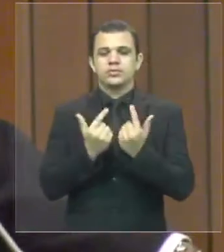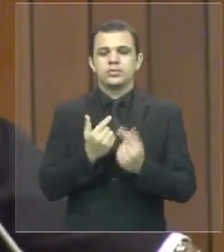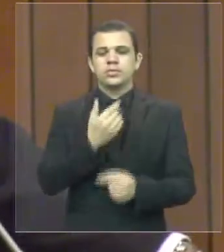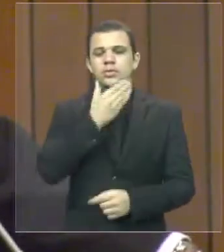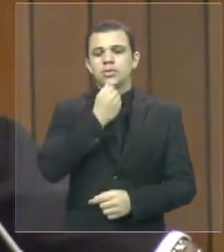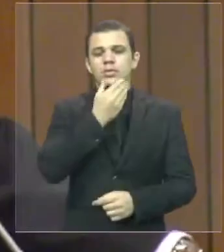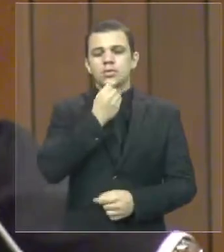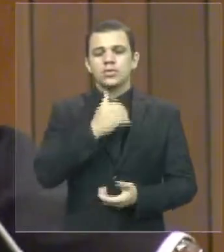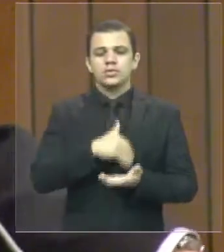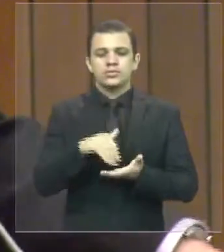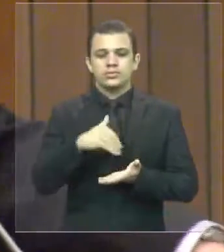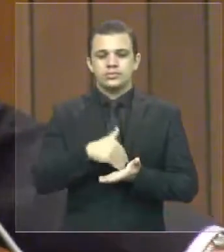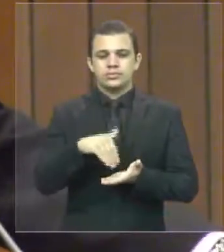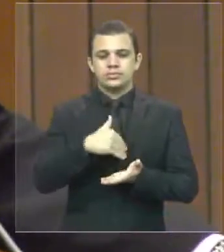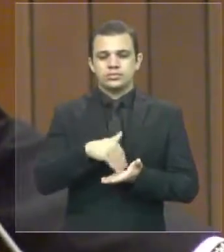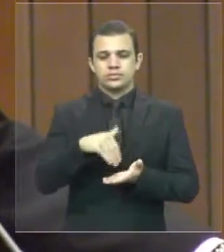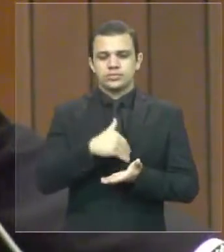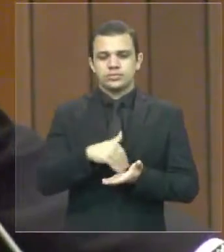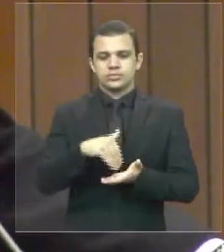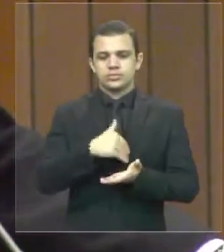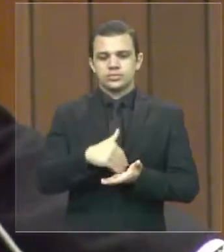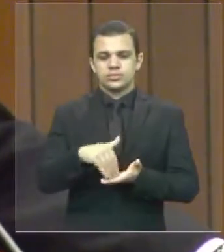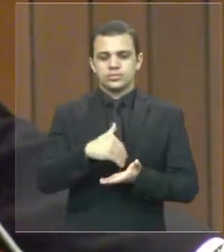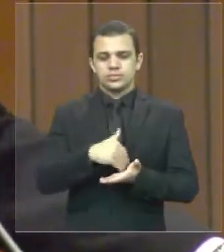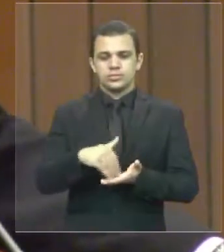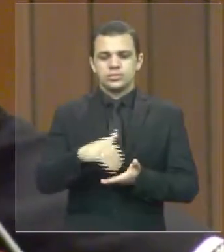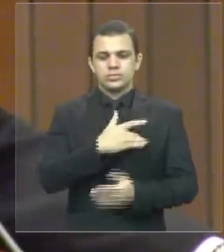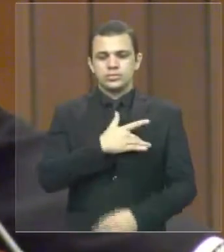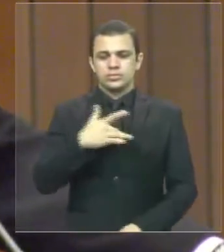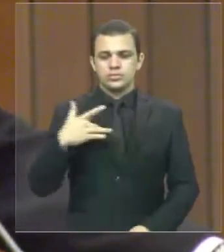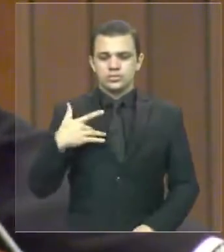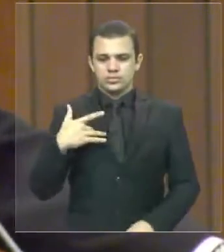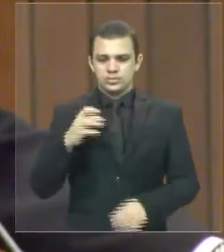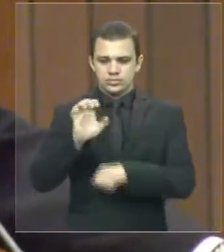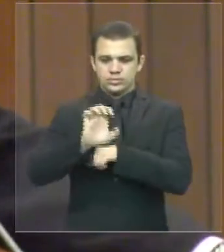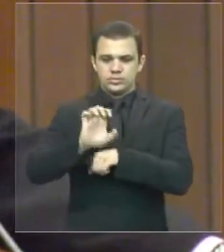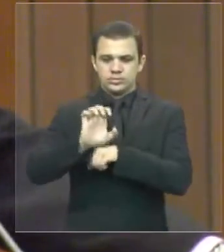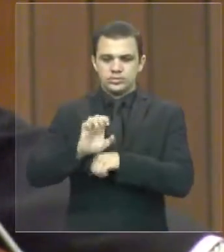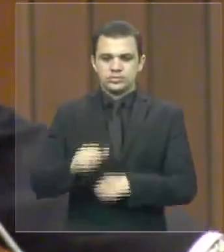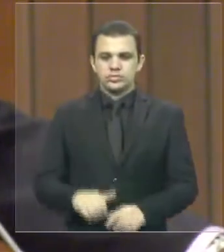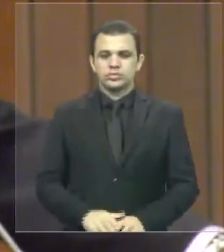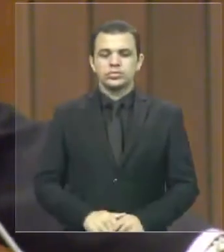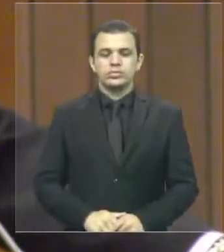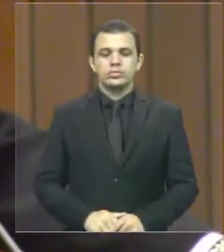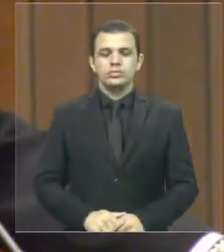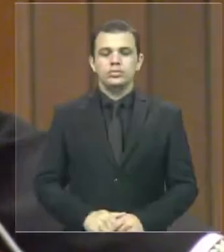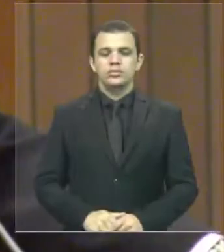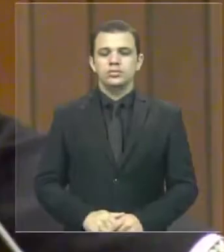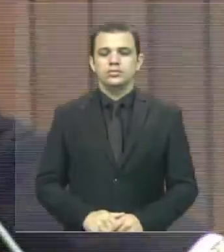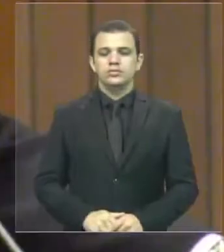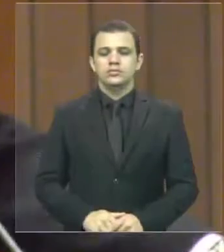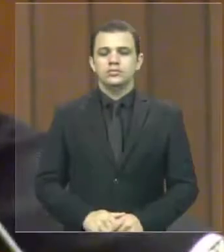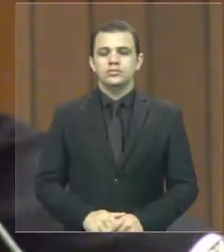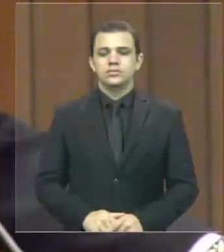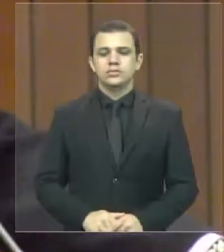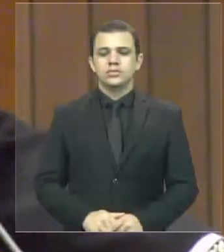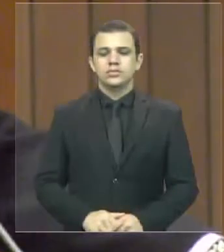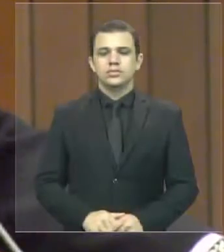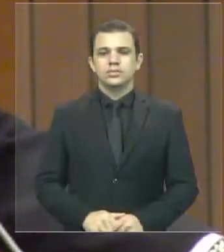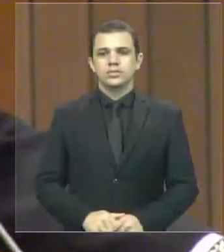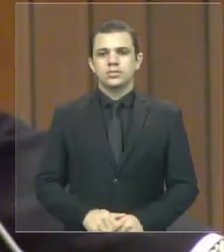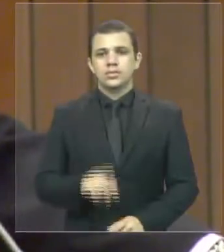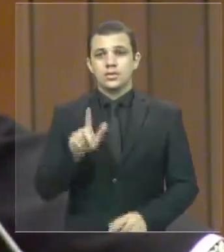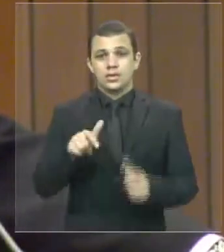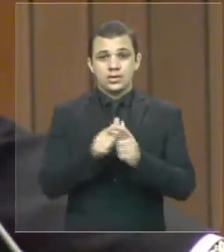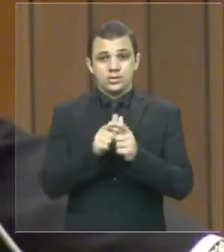senhor secretário de Estado da Saúde. É uma oportunidade